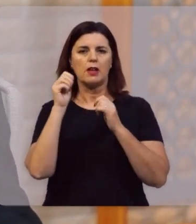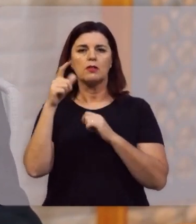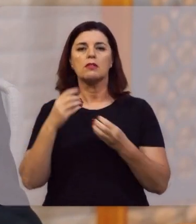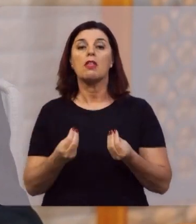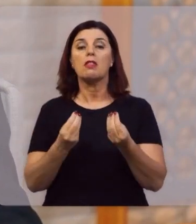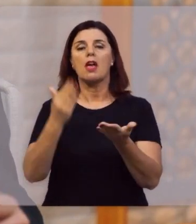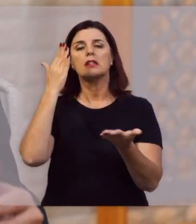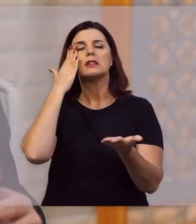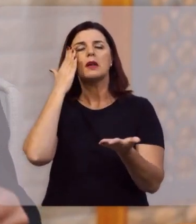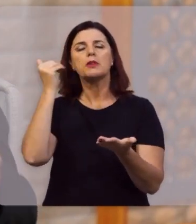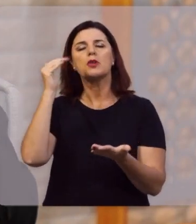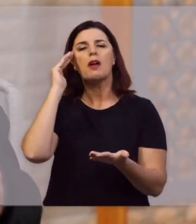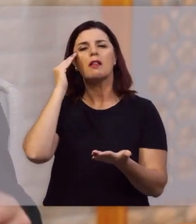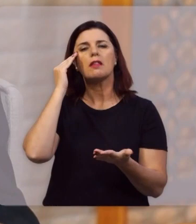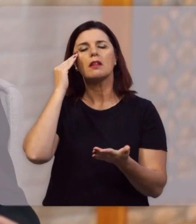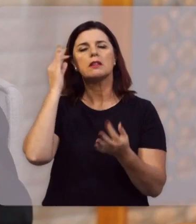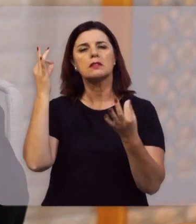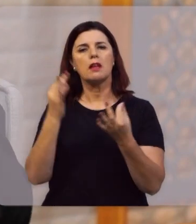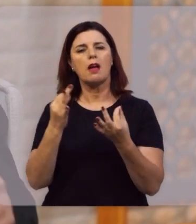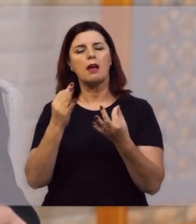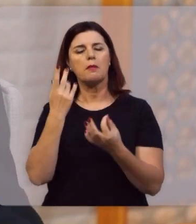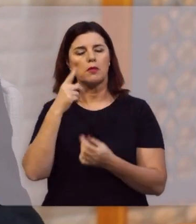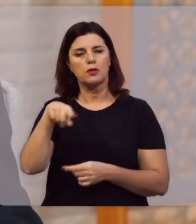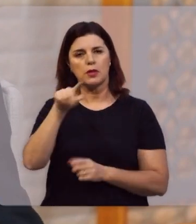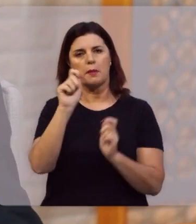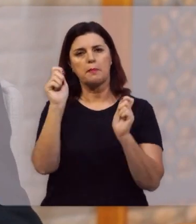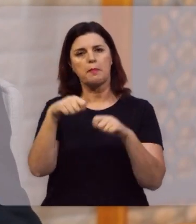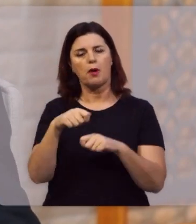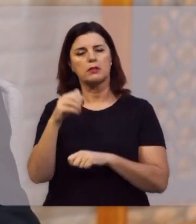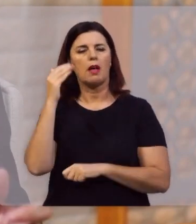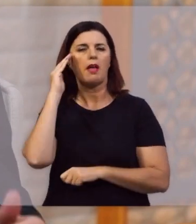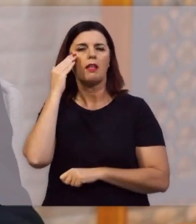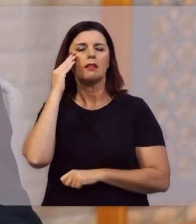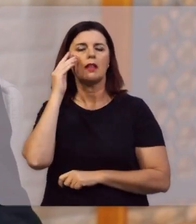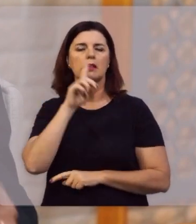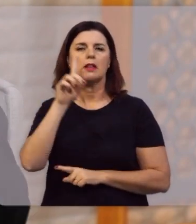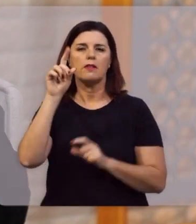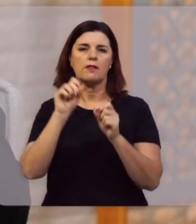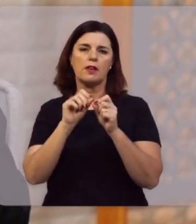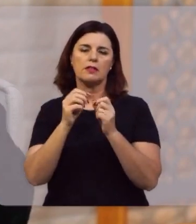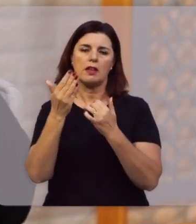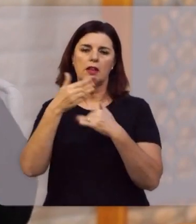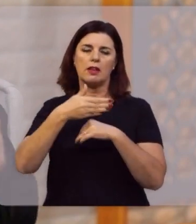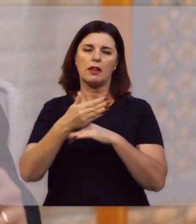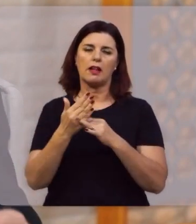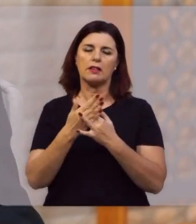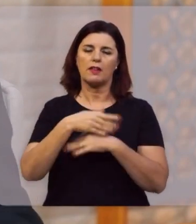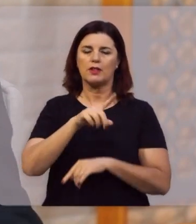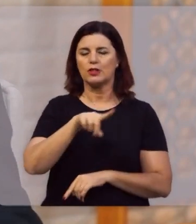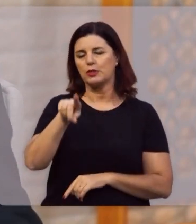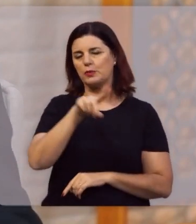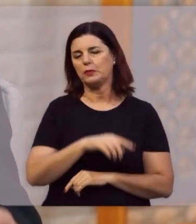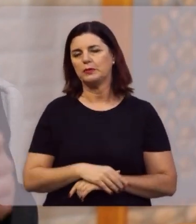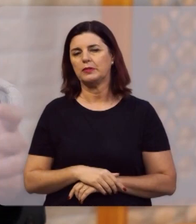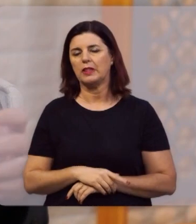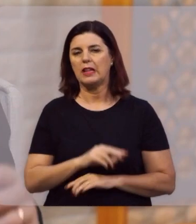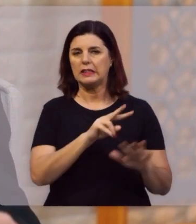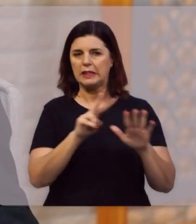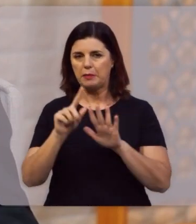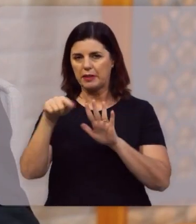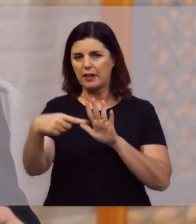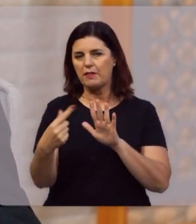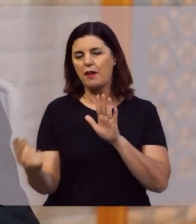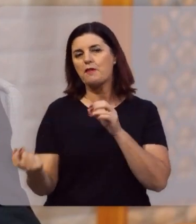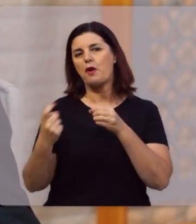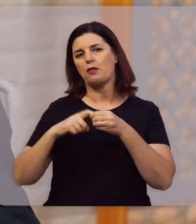te dê sabedoria entendimento e discernimento para que você possa compreender aquilo que ele quer fazer em você e através de você semana